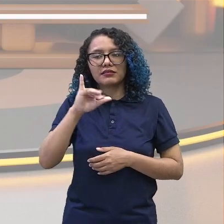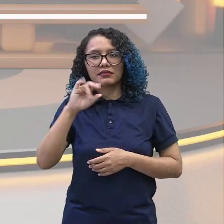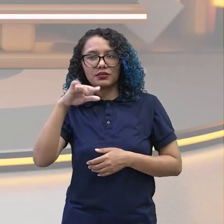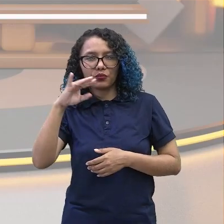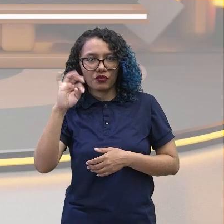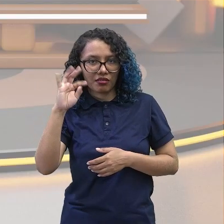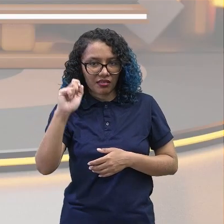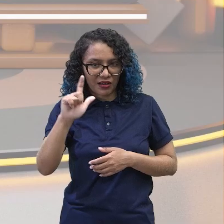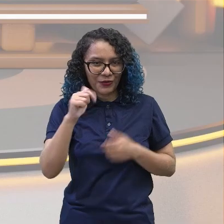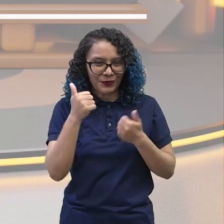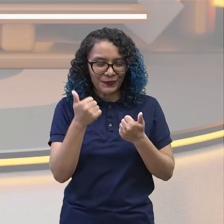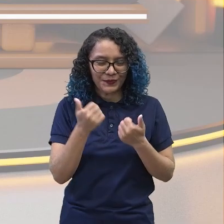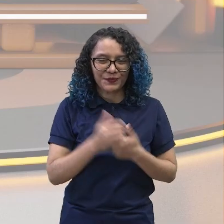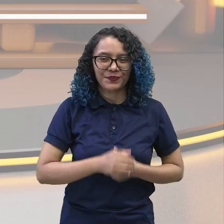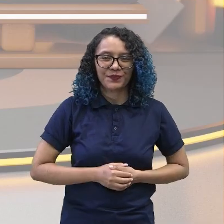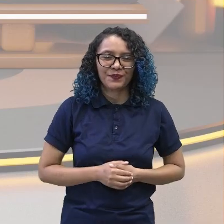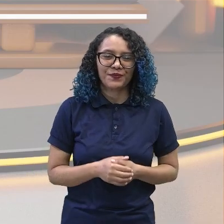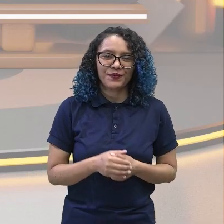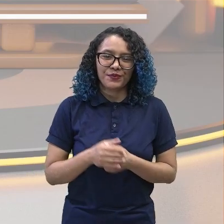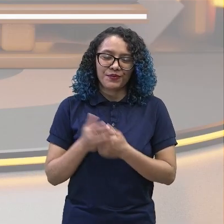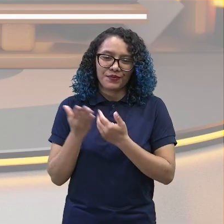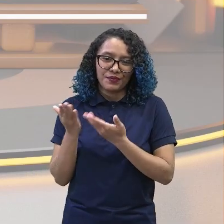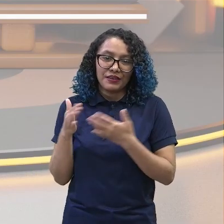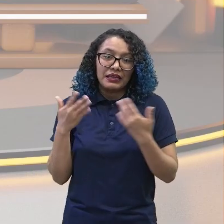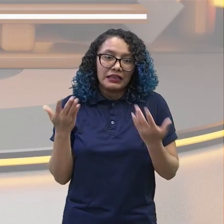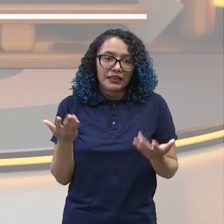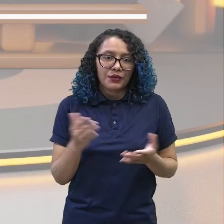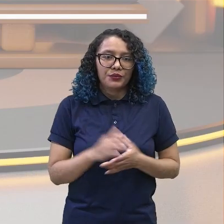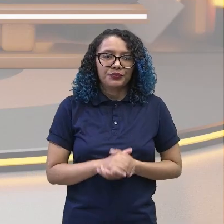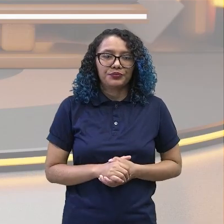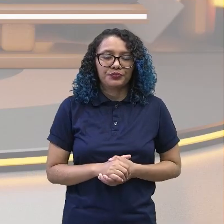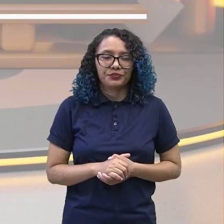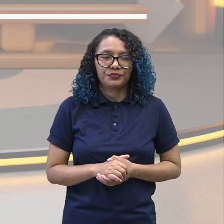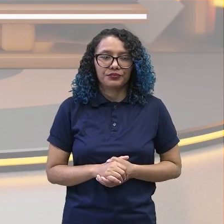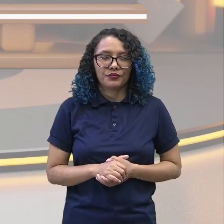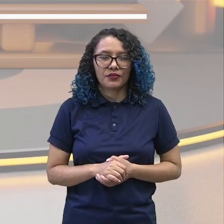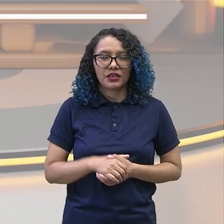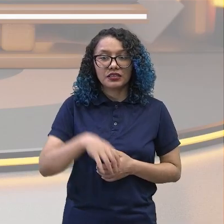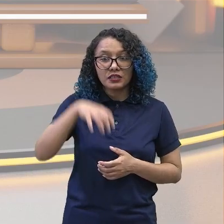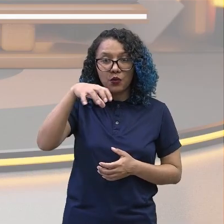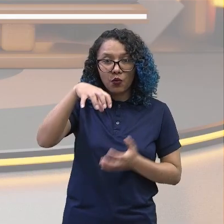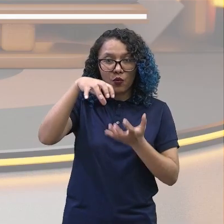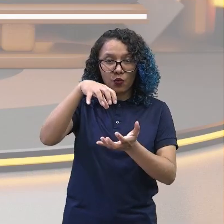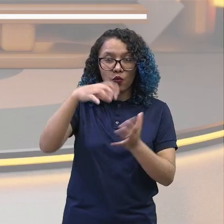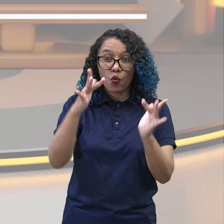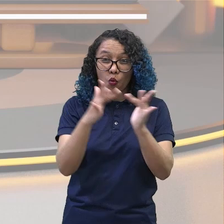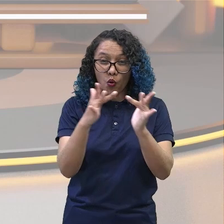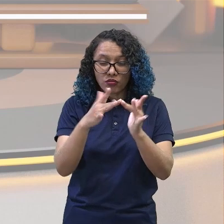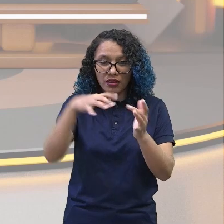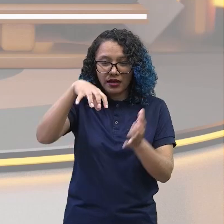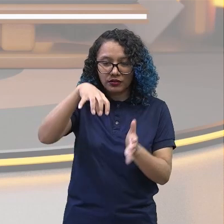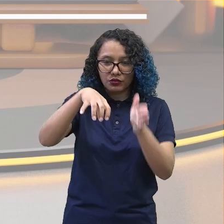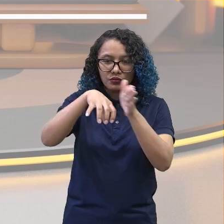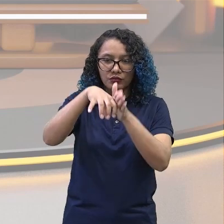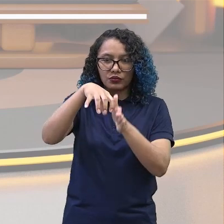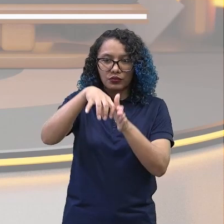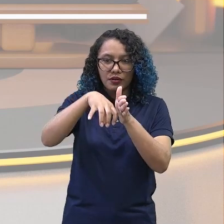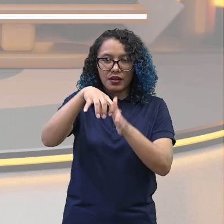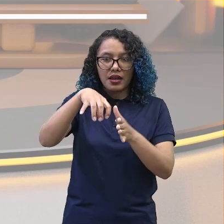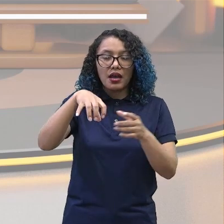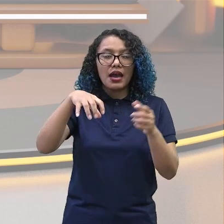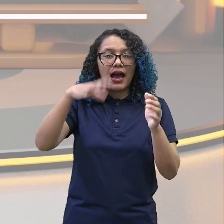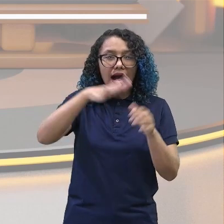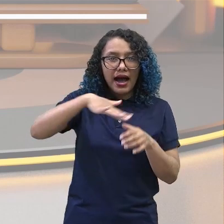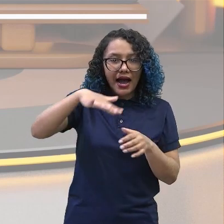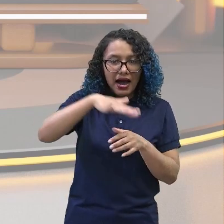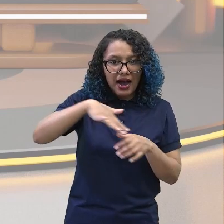ou polar, perdão, tá? Olha só, esse ponto de tangência é o ponto onde vai ser o centro da minha projeção. Essa